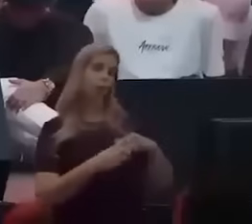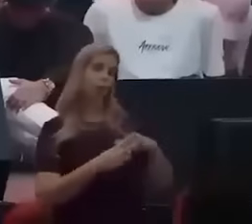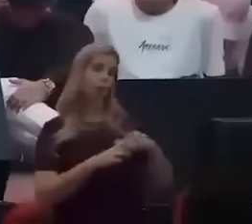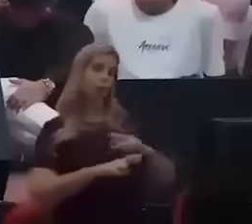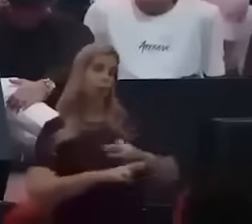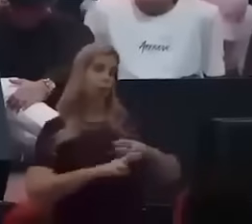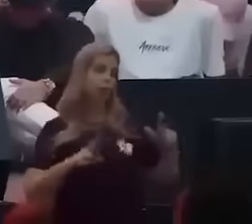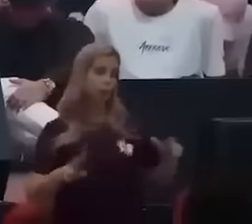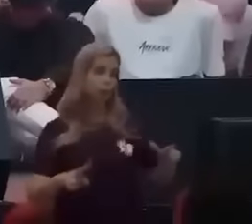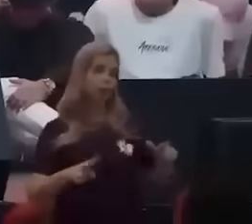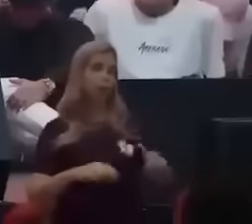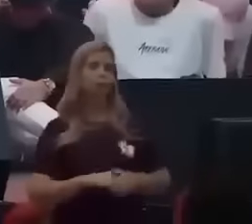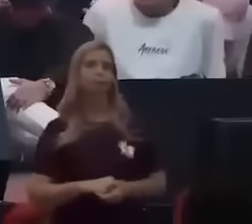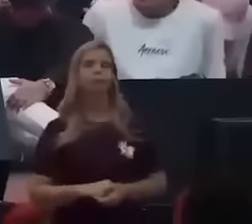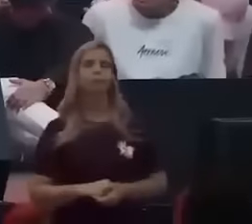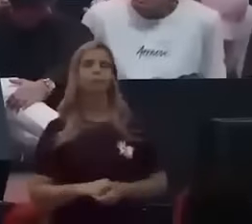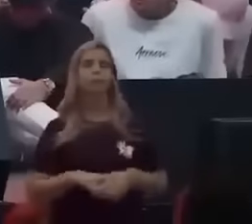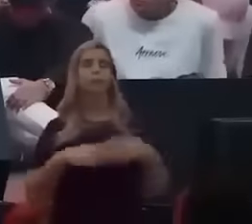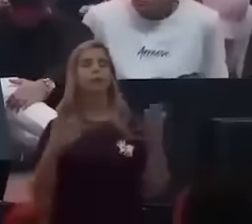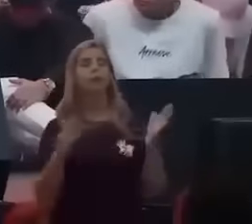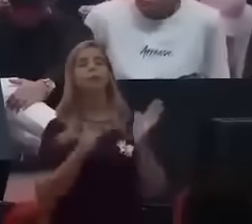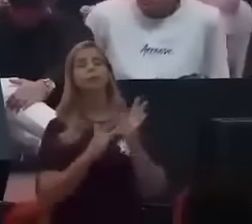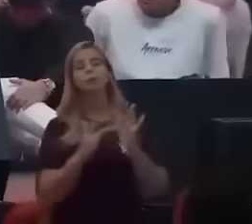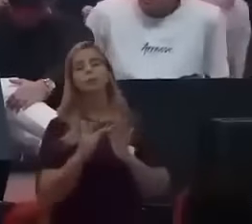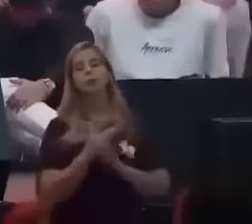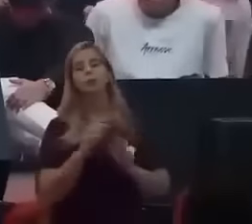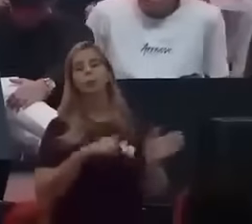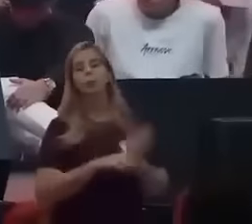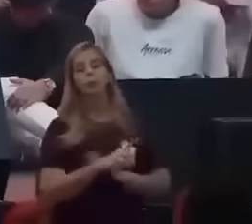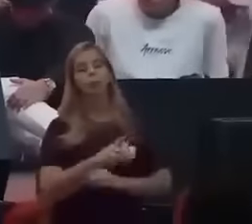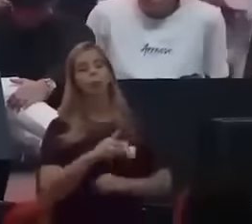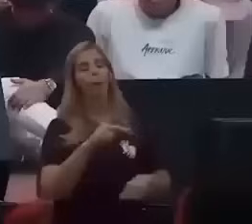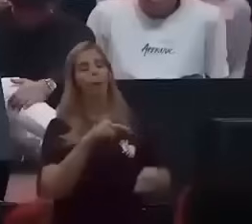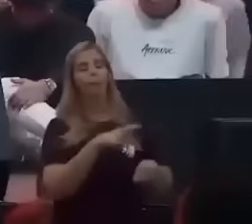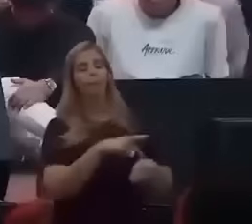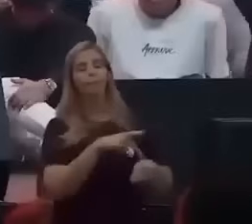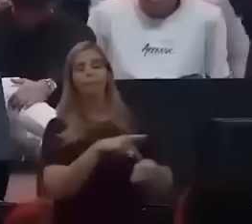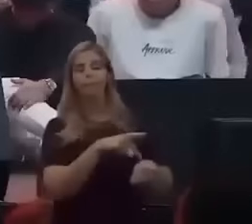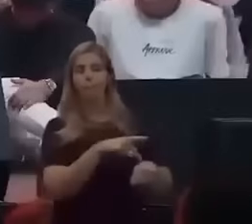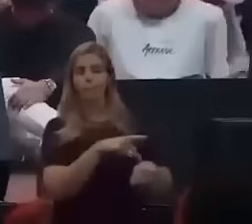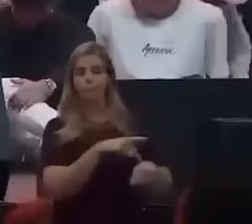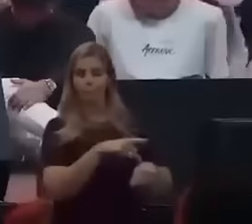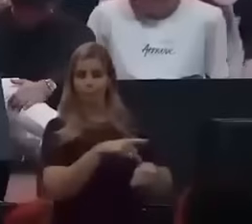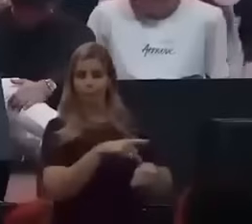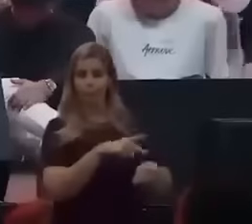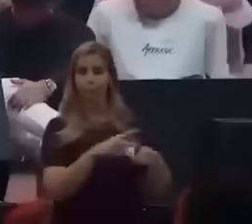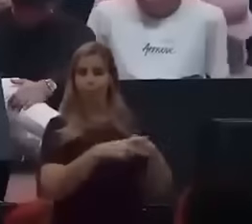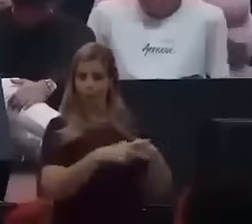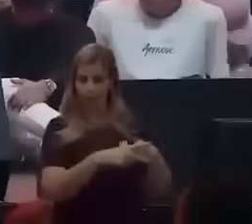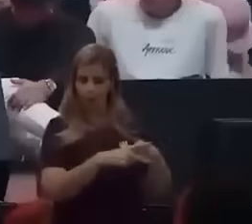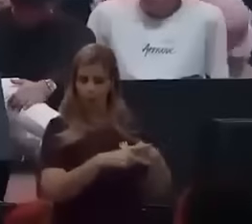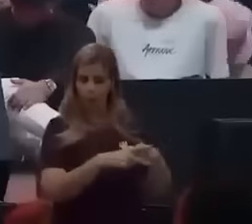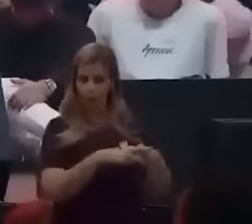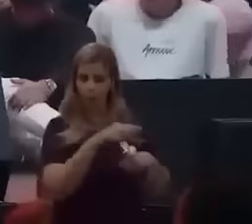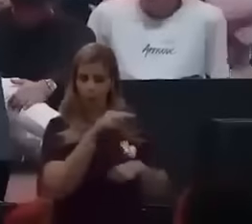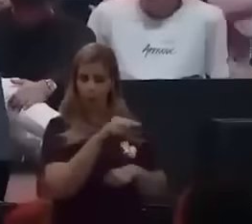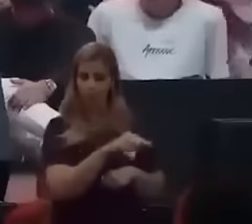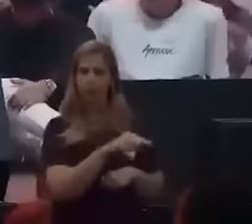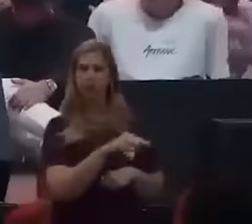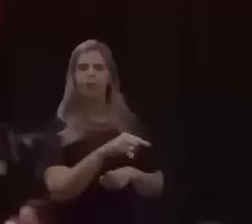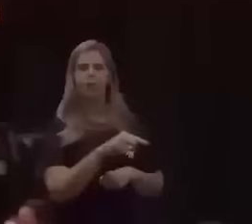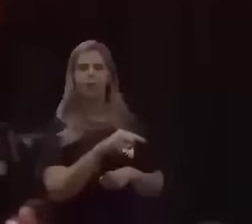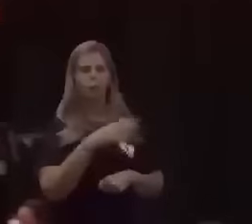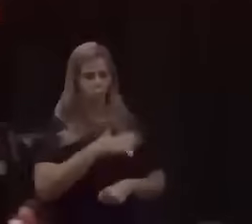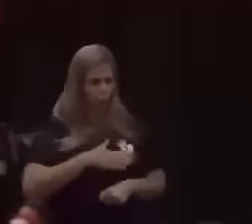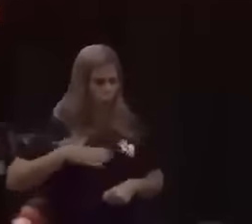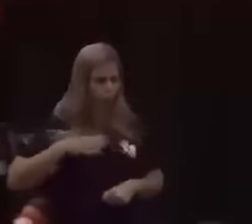anteriores. Então Jesus perguntou para ele a terceira vez assim, Petros, fileis-me, pelo